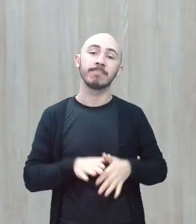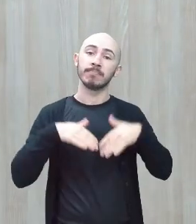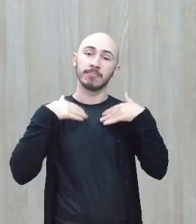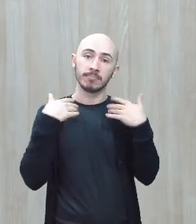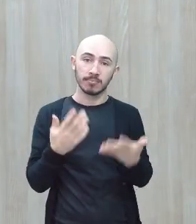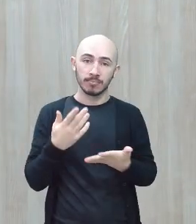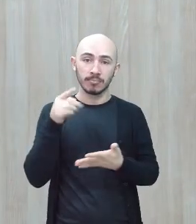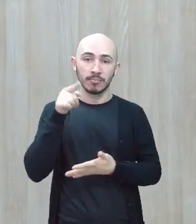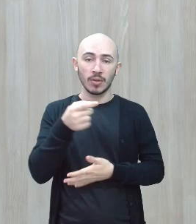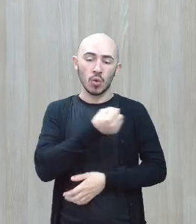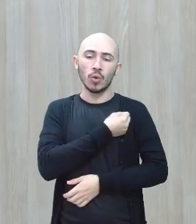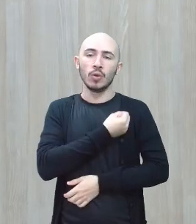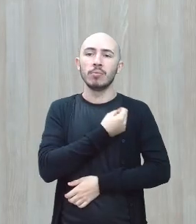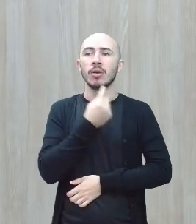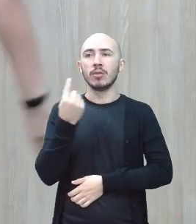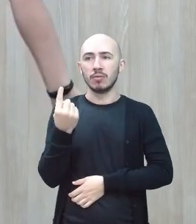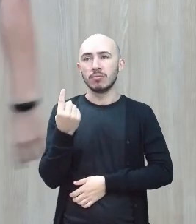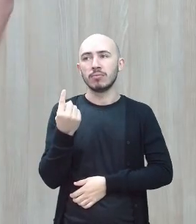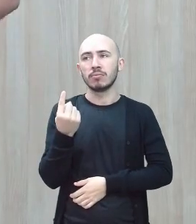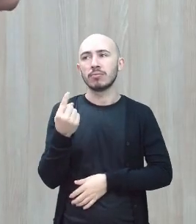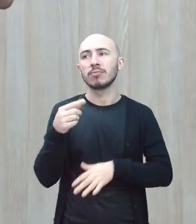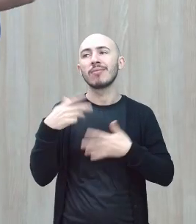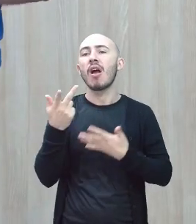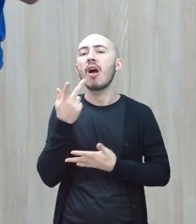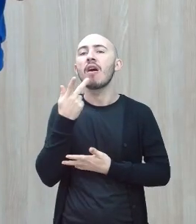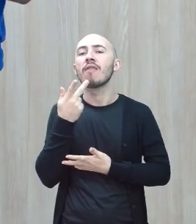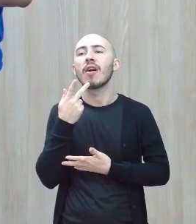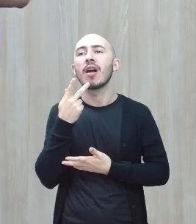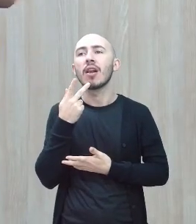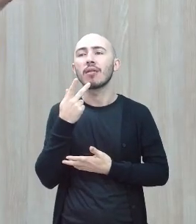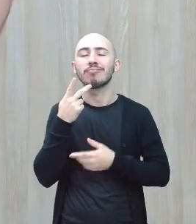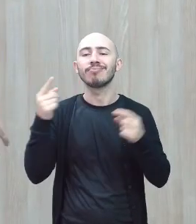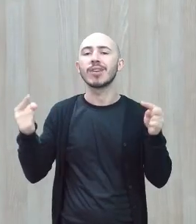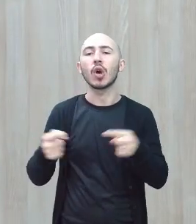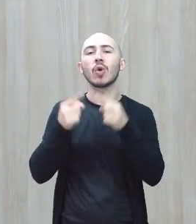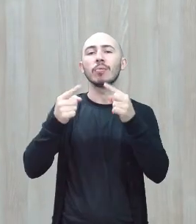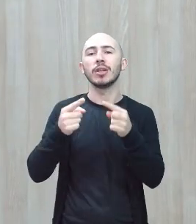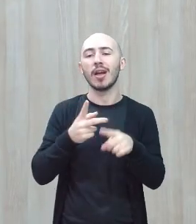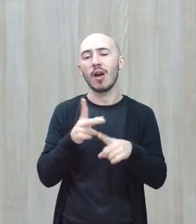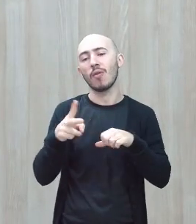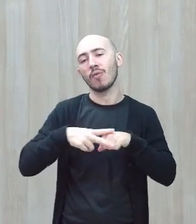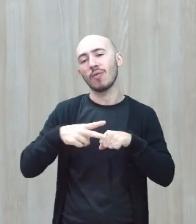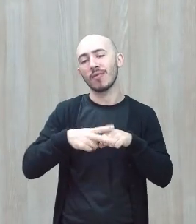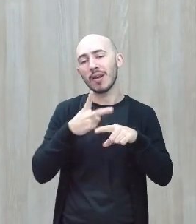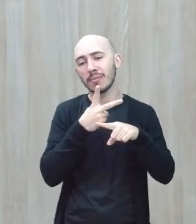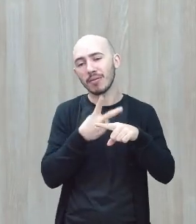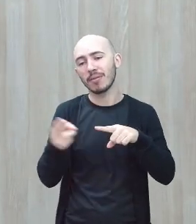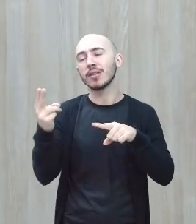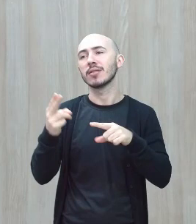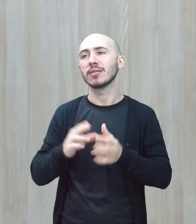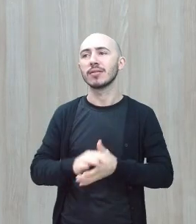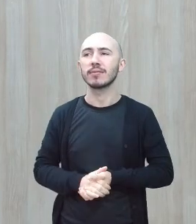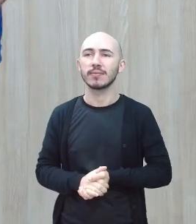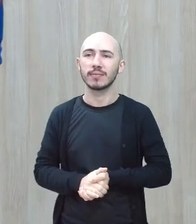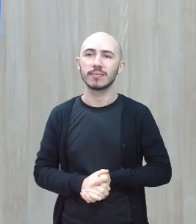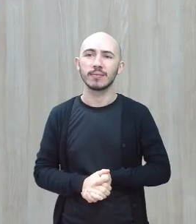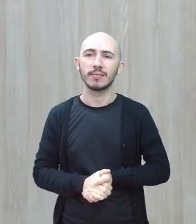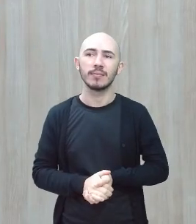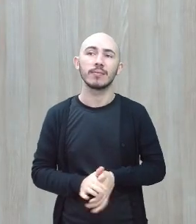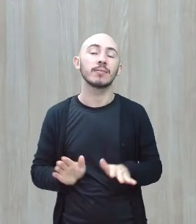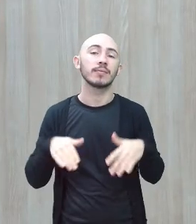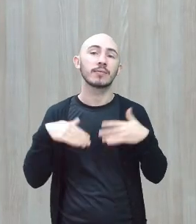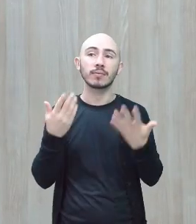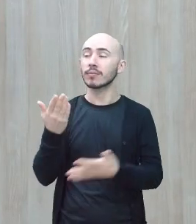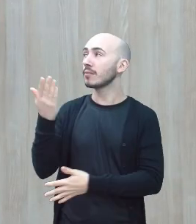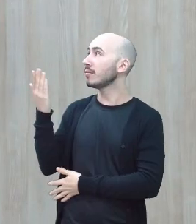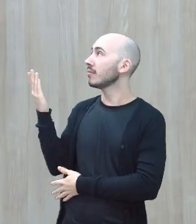O onde número, com uma pronúncia bem parecida com onde venceu. Quem vence é, de fato, o número 1. Mas, enfim. Temos aqui